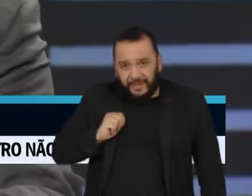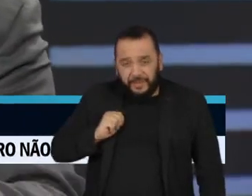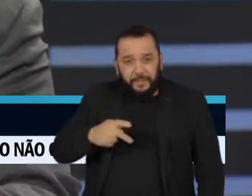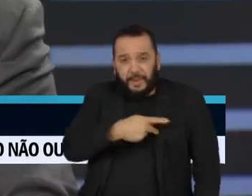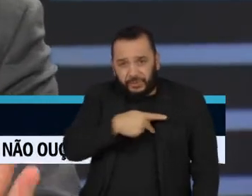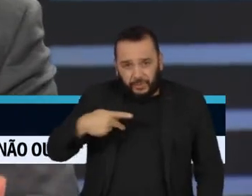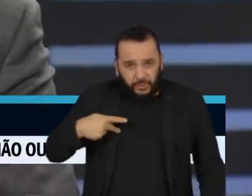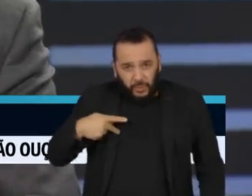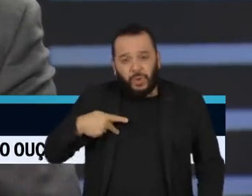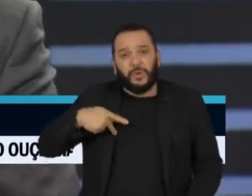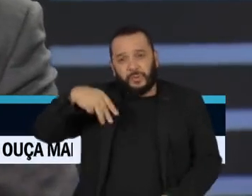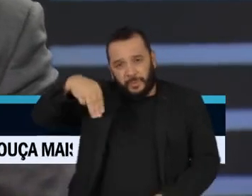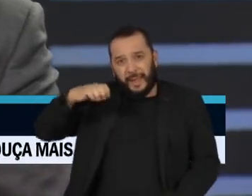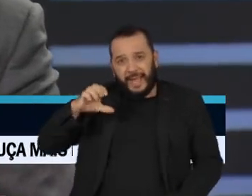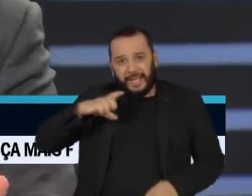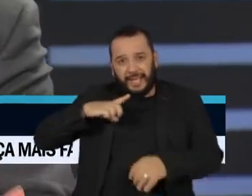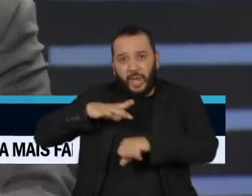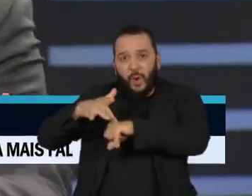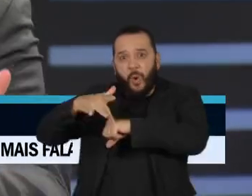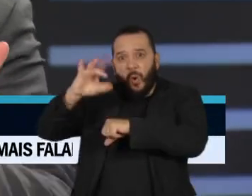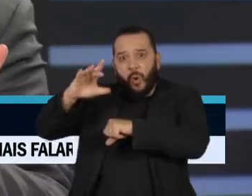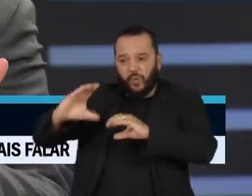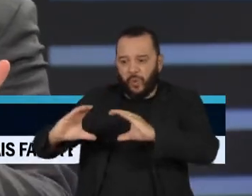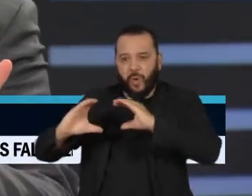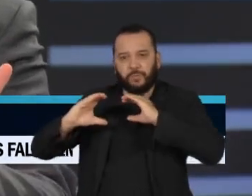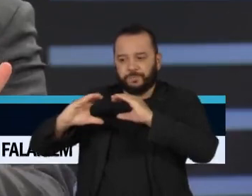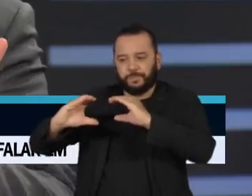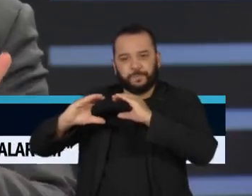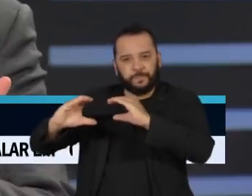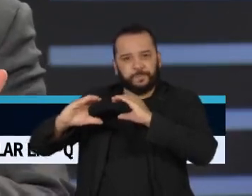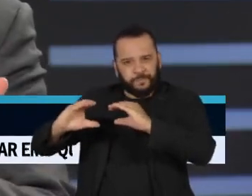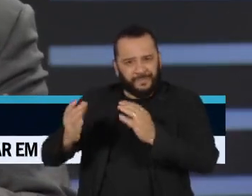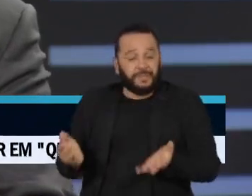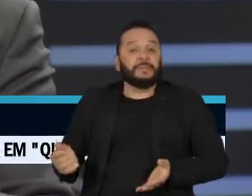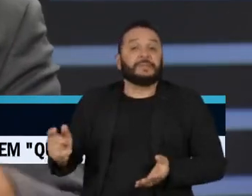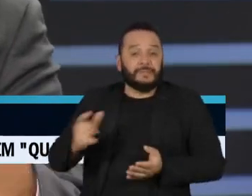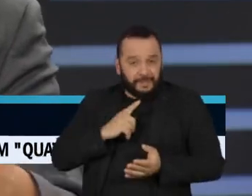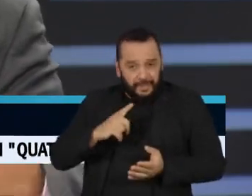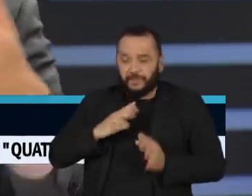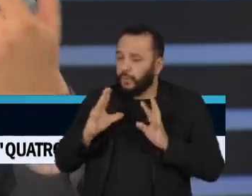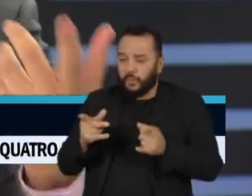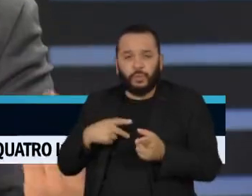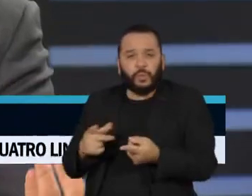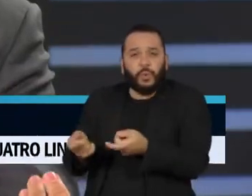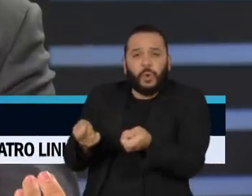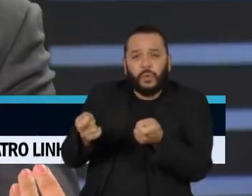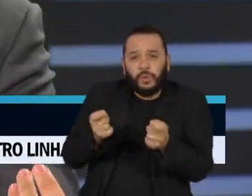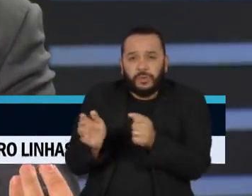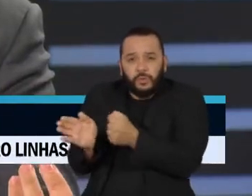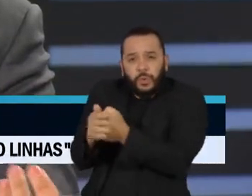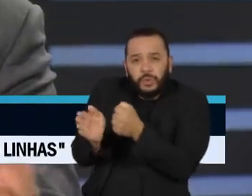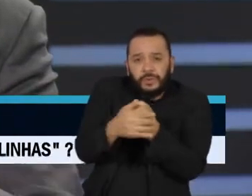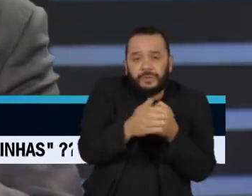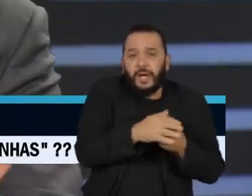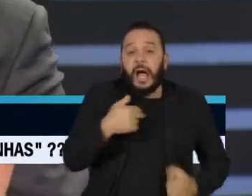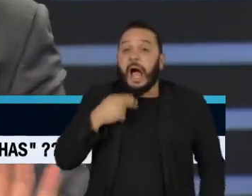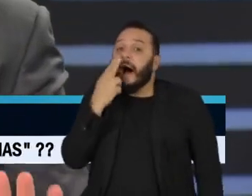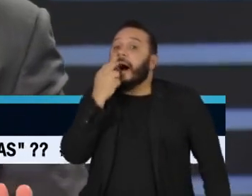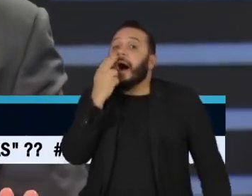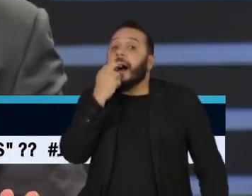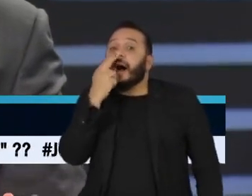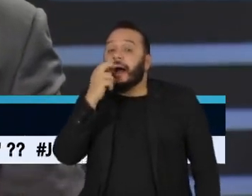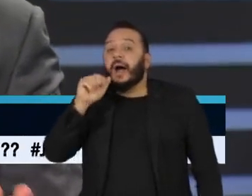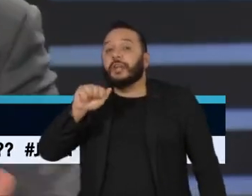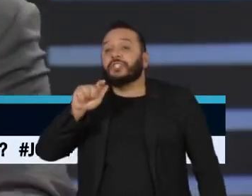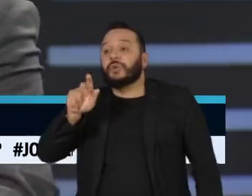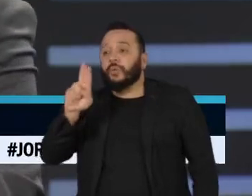a gente tem escândalo atrás de escândalo que foram figurados que foram barrados que foram contidos pelo procurador-geral da República Augusto áreas que